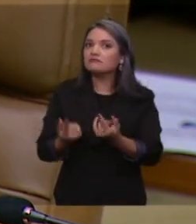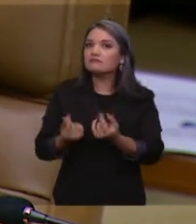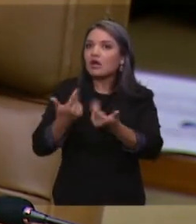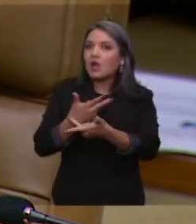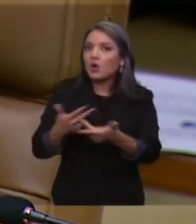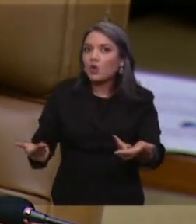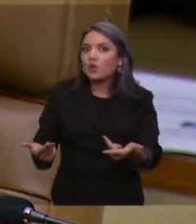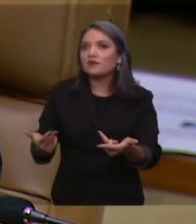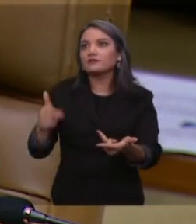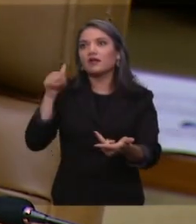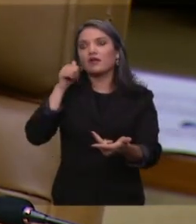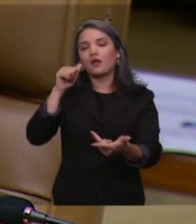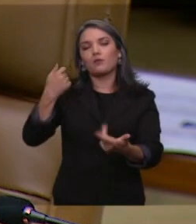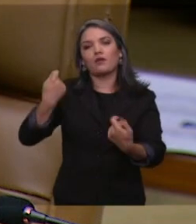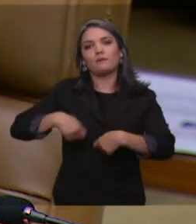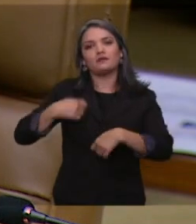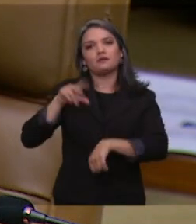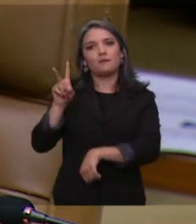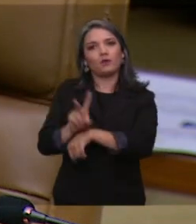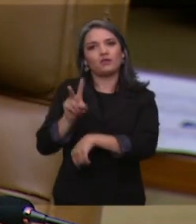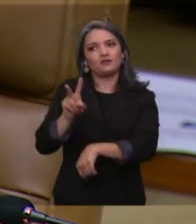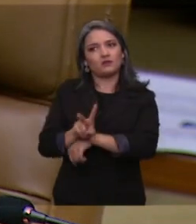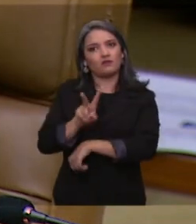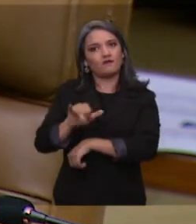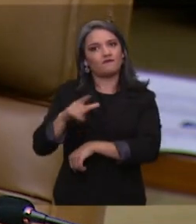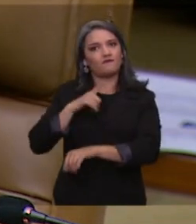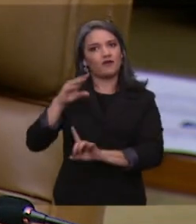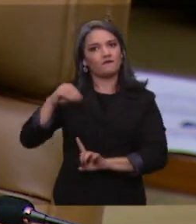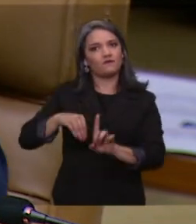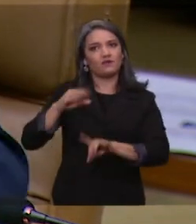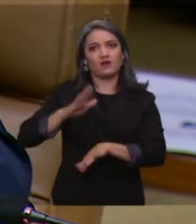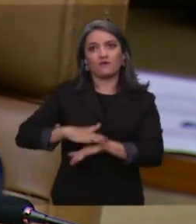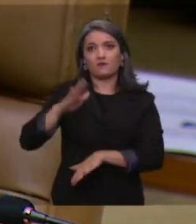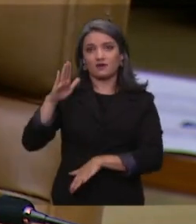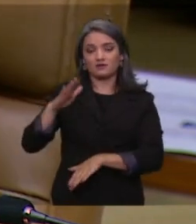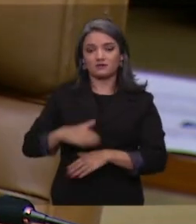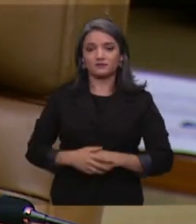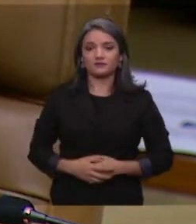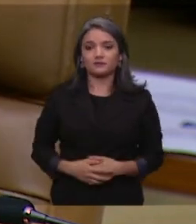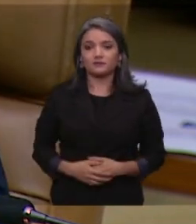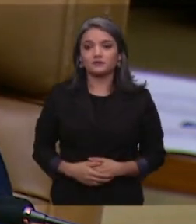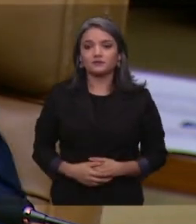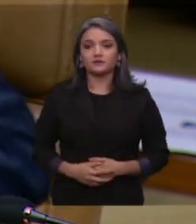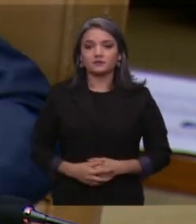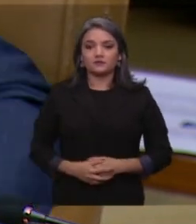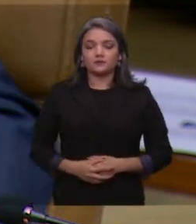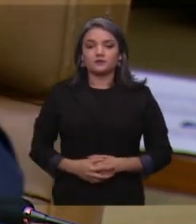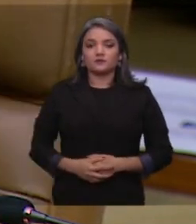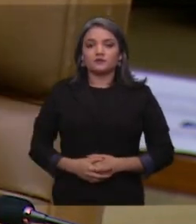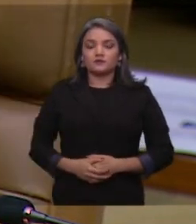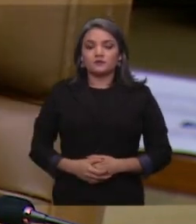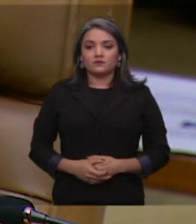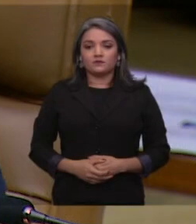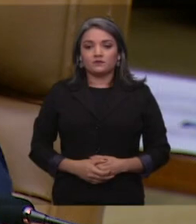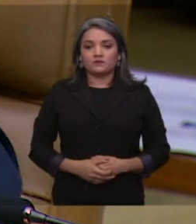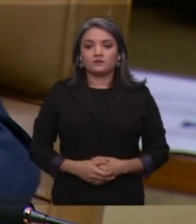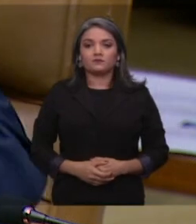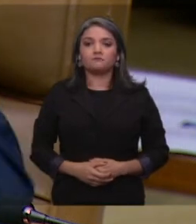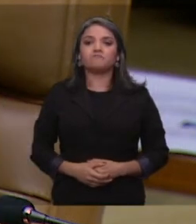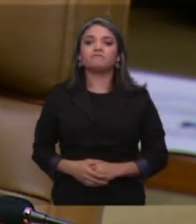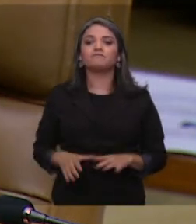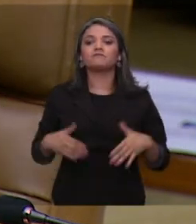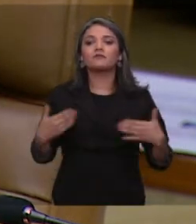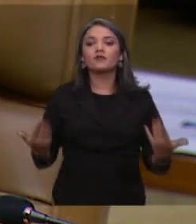considerados. E apenas por fim, sem querer defender uma posição que já foi externada na última